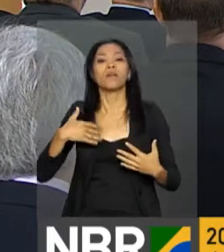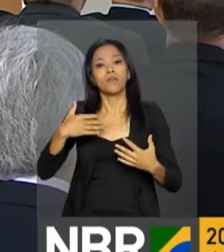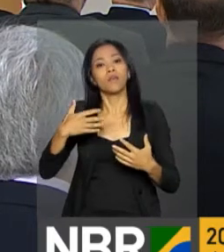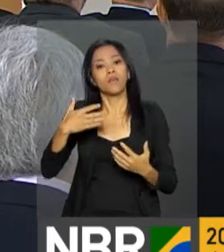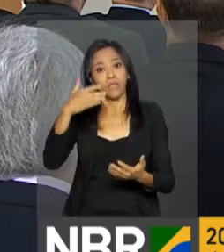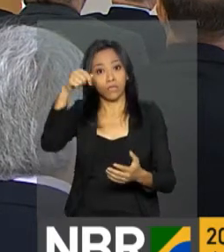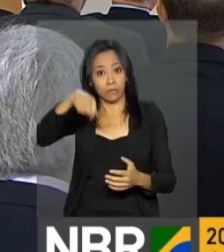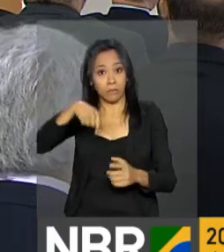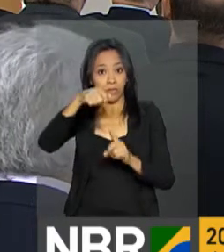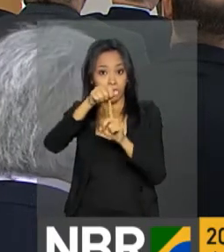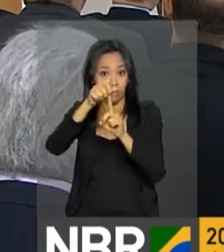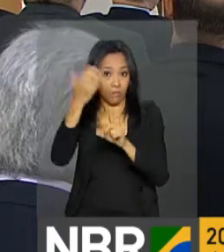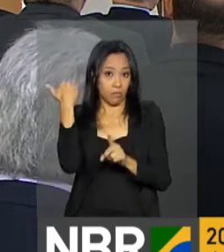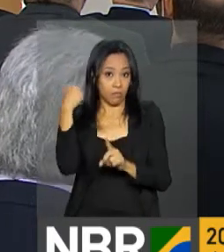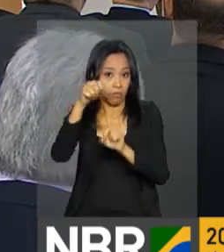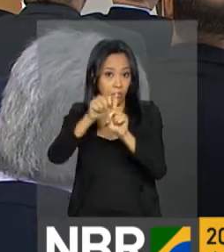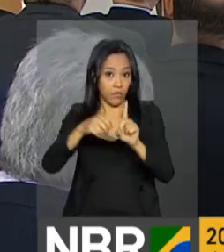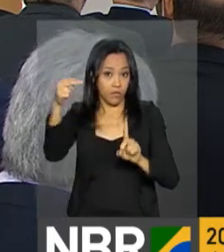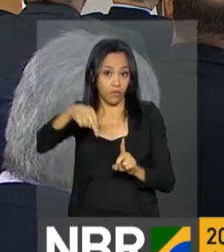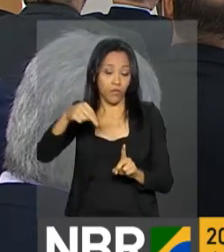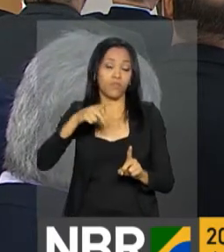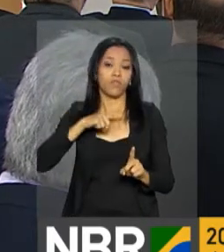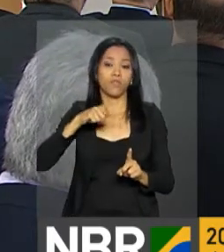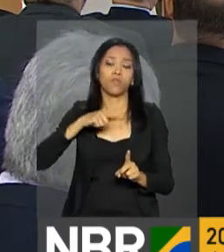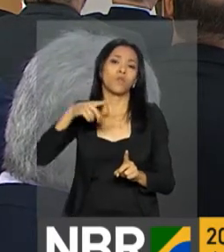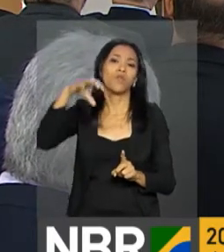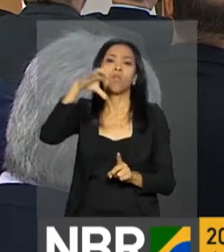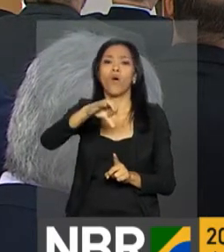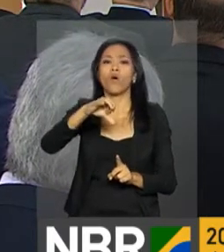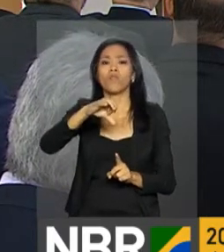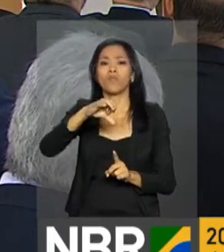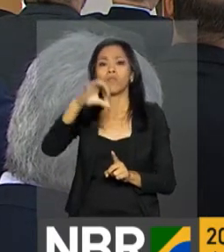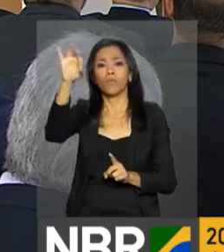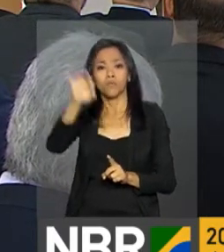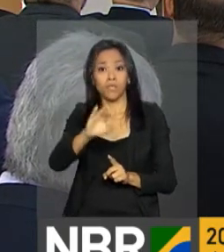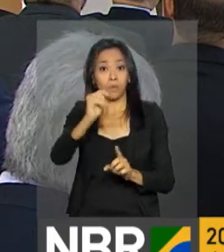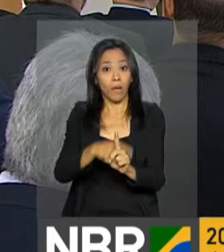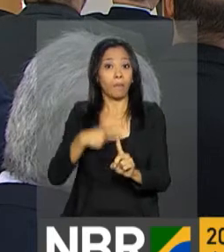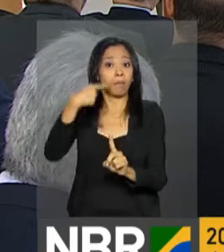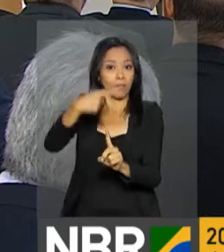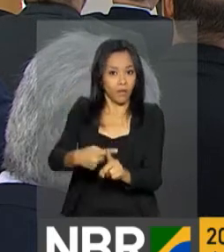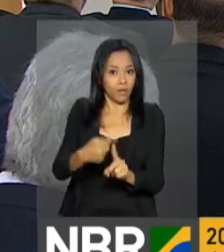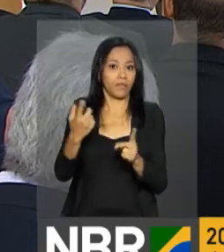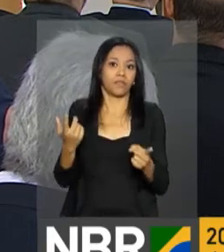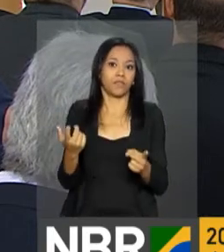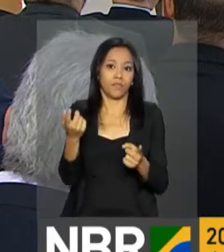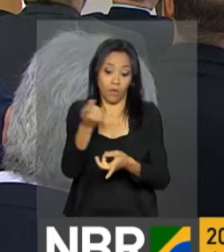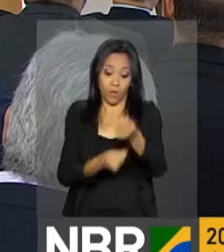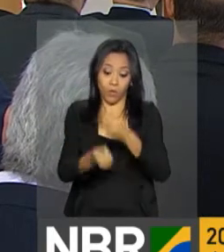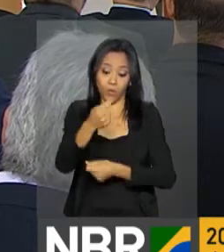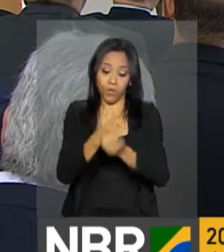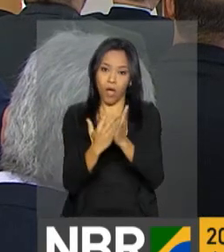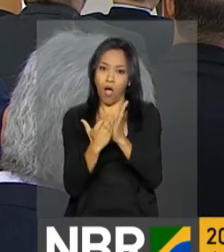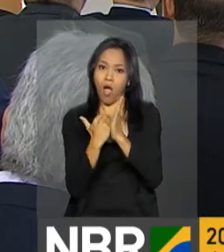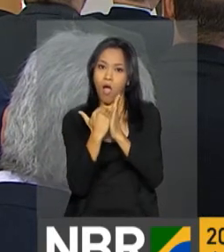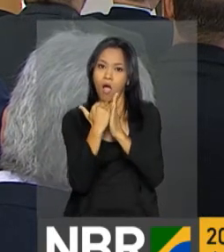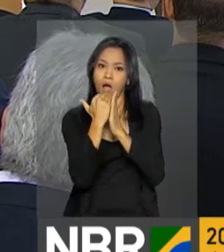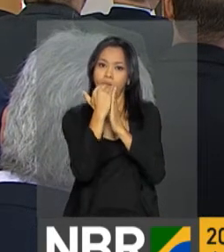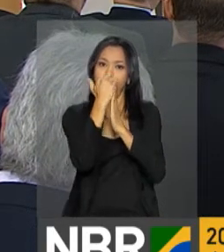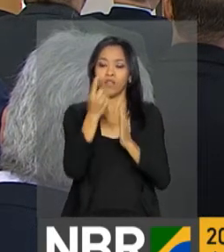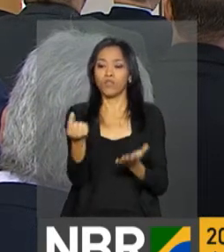temos 9 6 por cento a mais na arrecadação não é ou seja a economia crescendo a arrecadação cresce a arrecadação